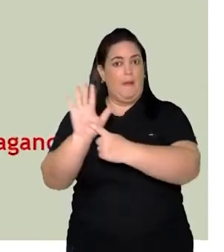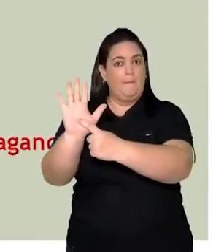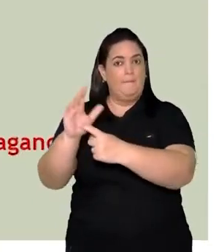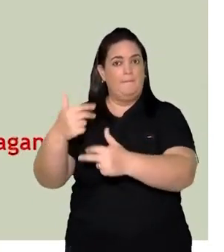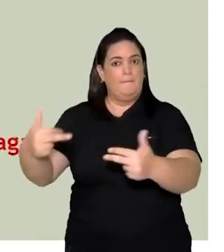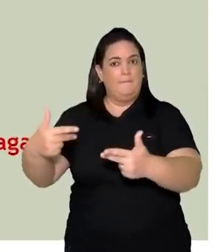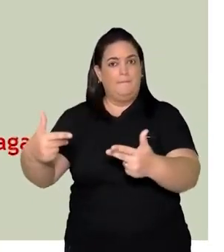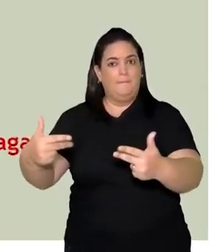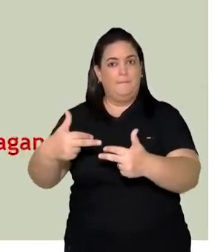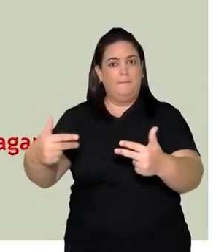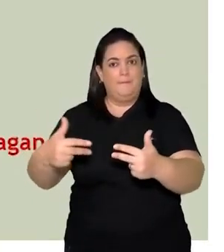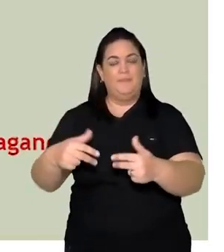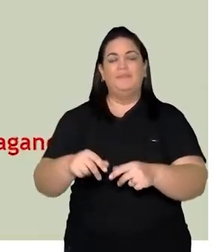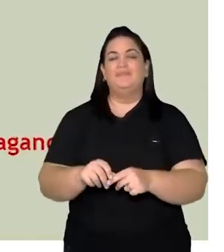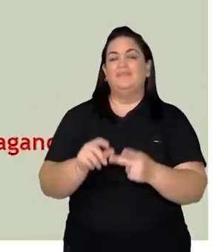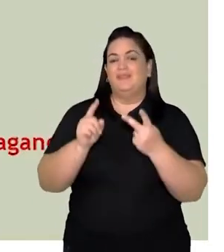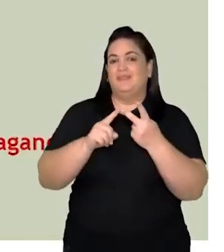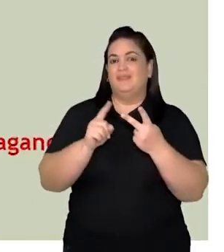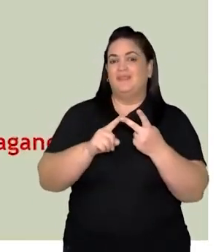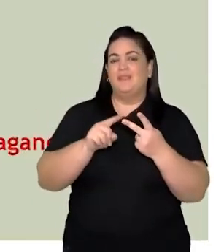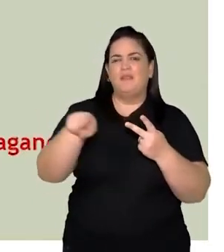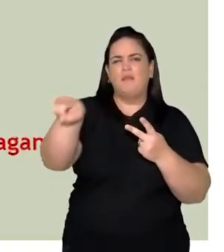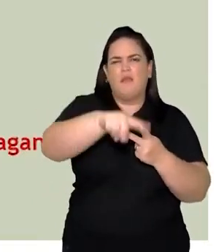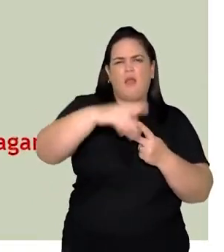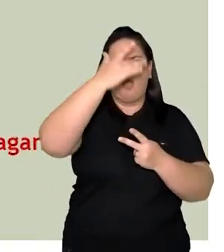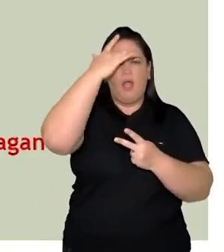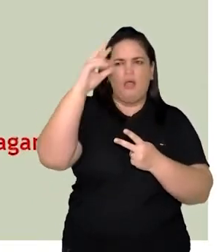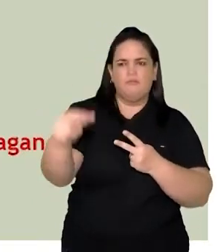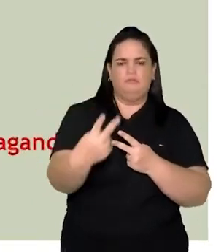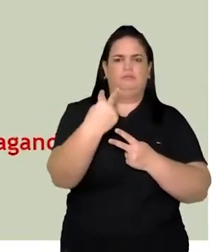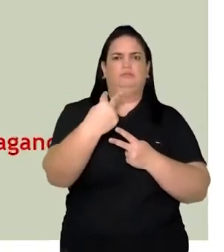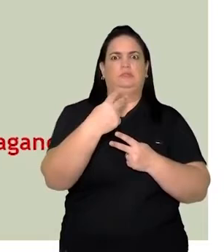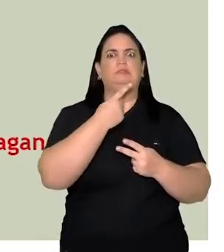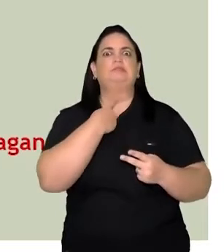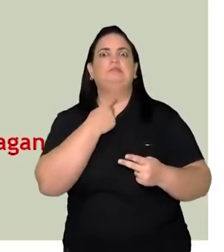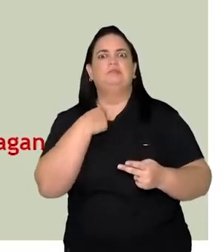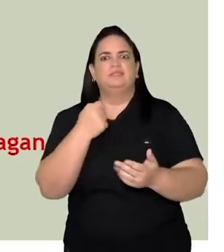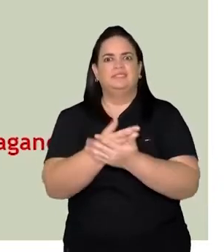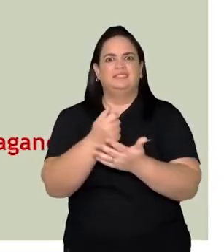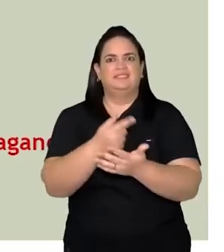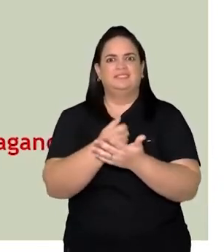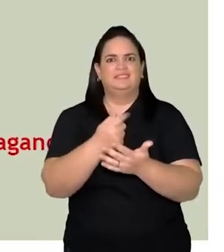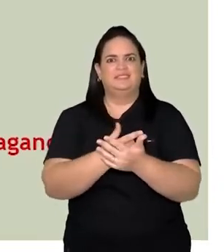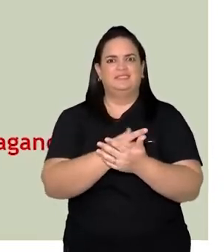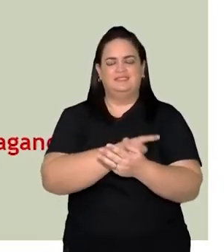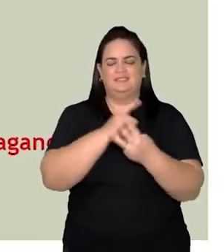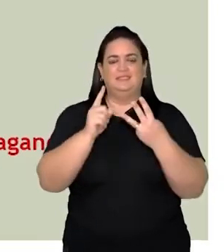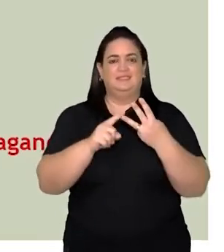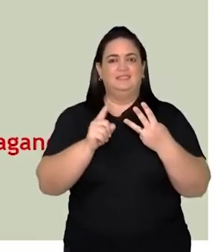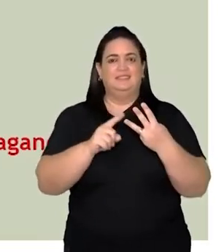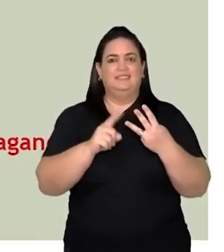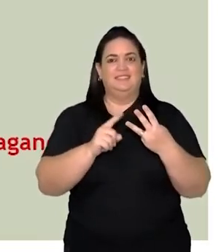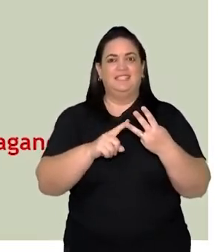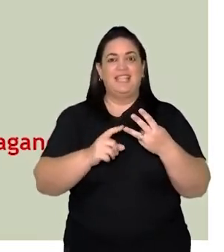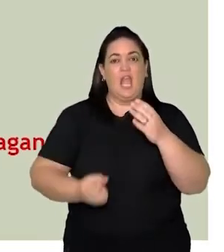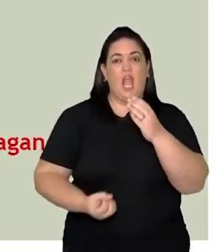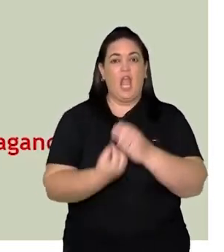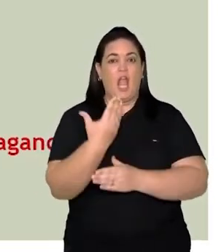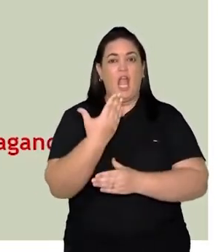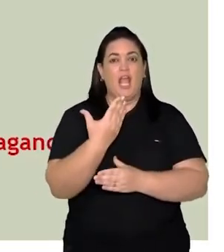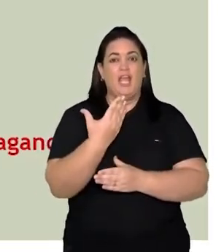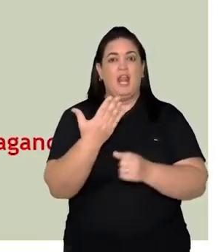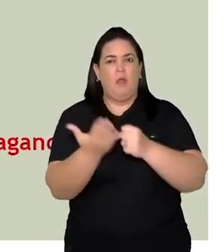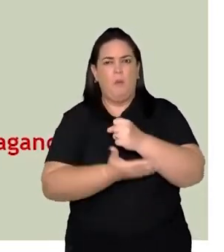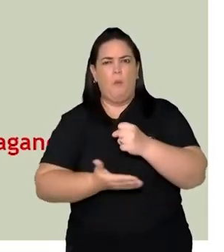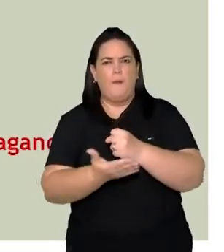produto, gerar necessidade ou desejo nos consumidores por ele, criar um determinado